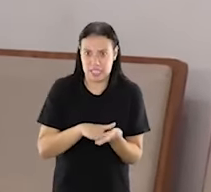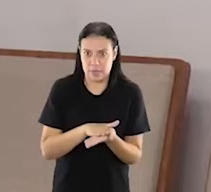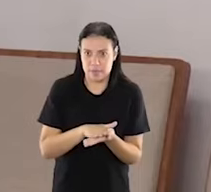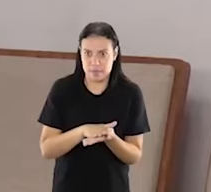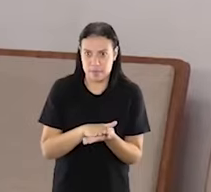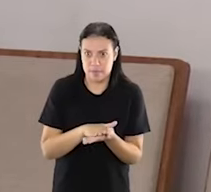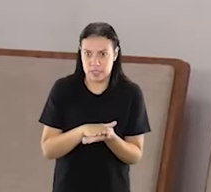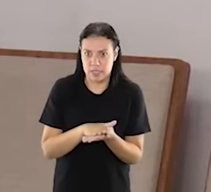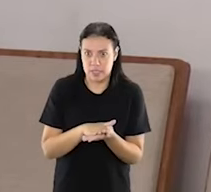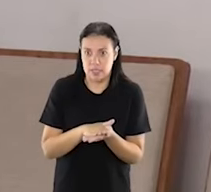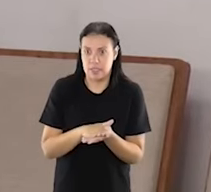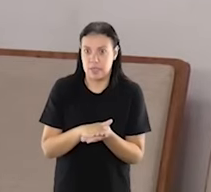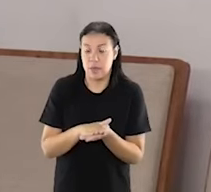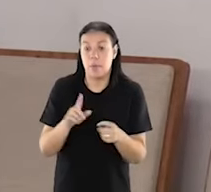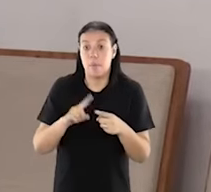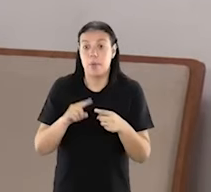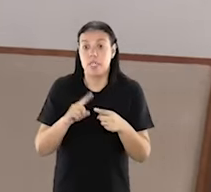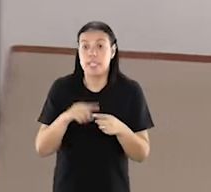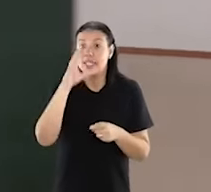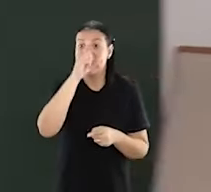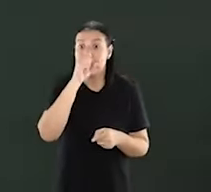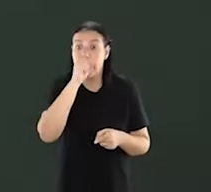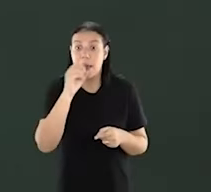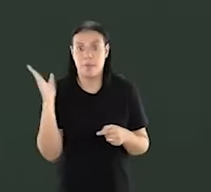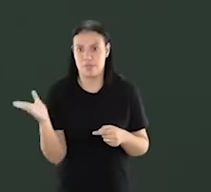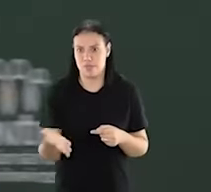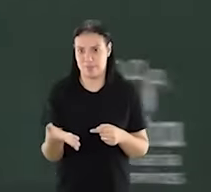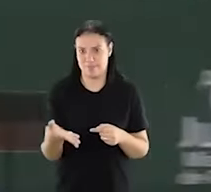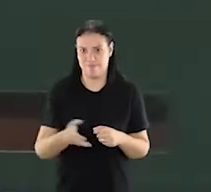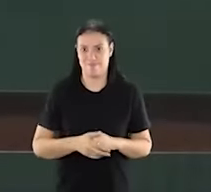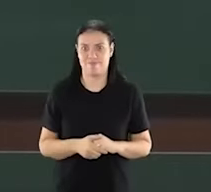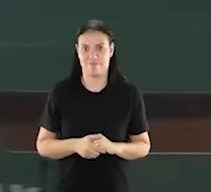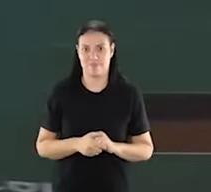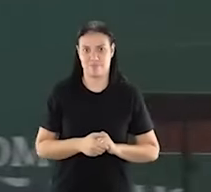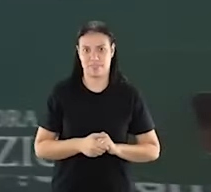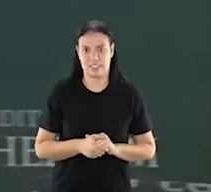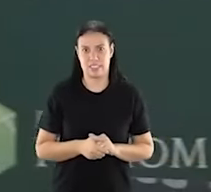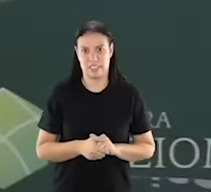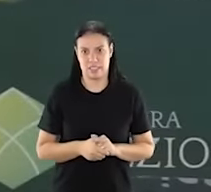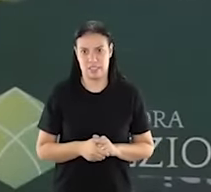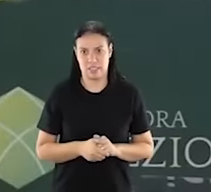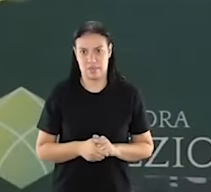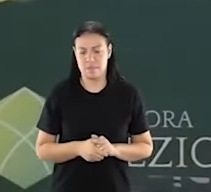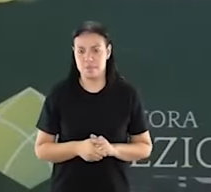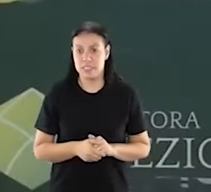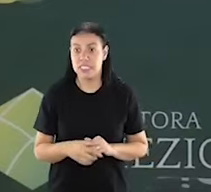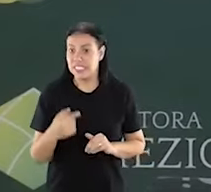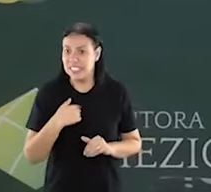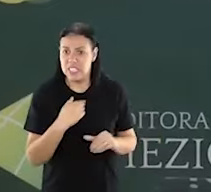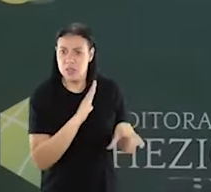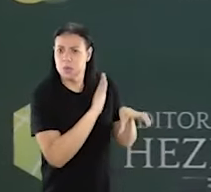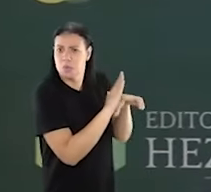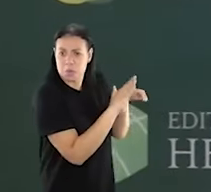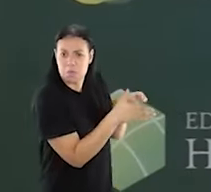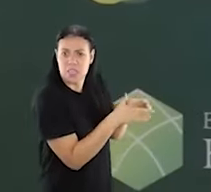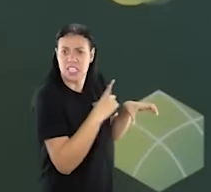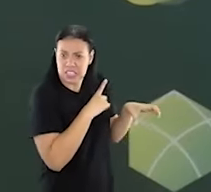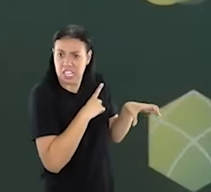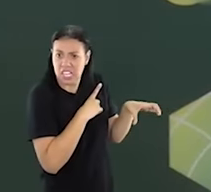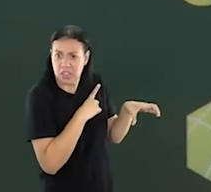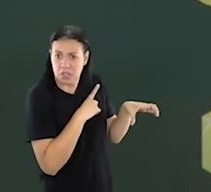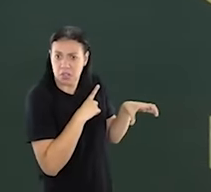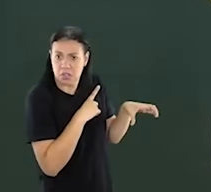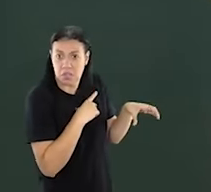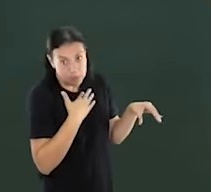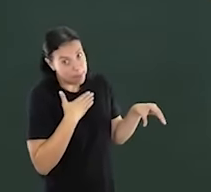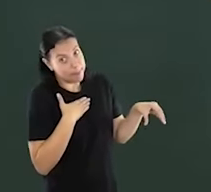José de Arimateia. Aí ele chega no posto Pilatos, ô Pilatos, eu queria pedir permissão, eu tenho uma sepultura que eu cavei lá na pedra, é para mim, mas eu não